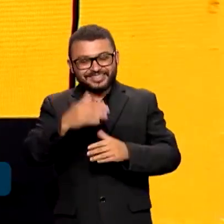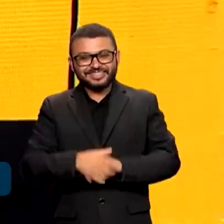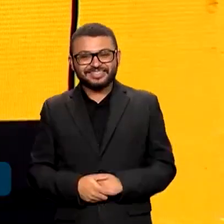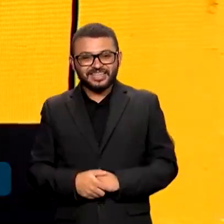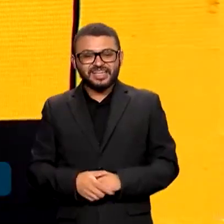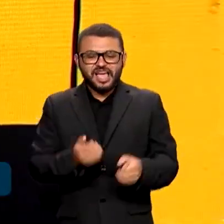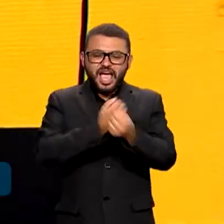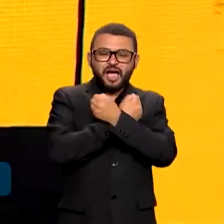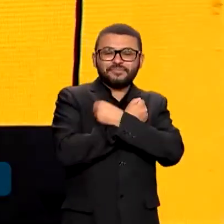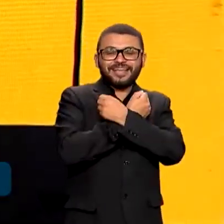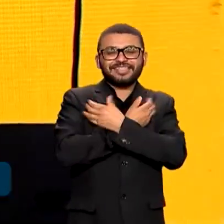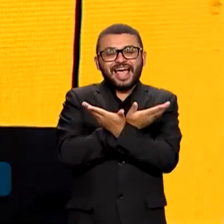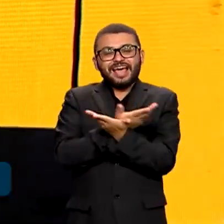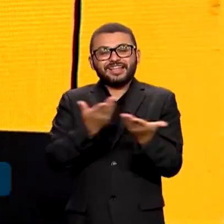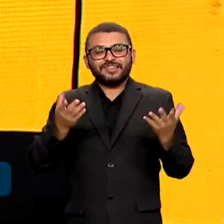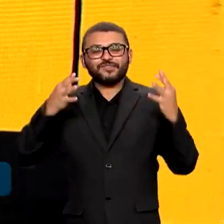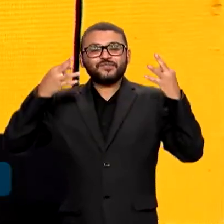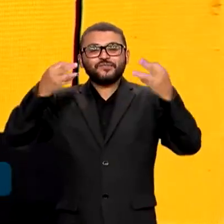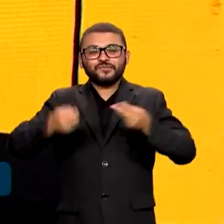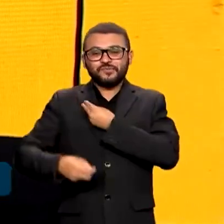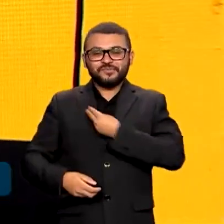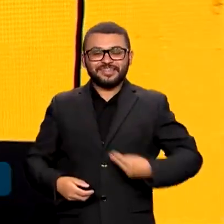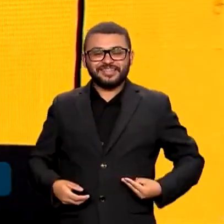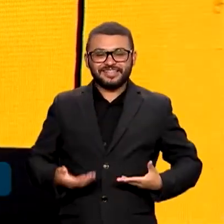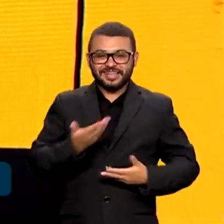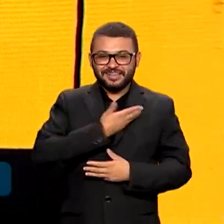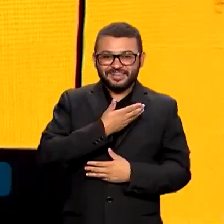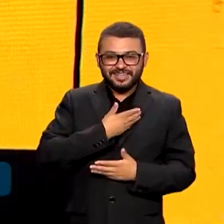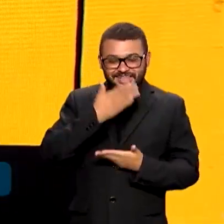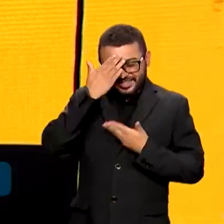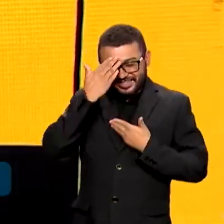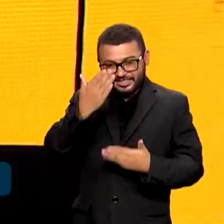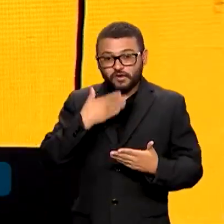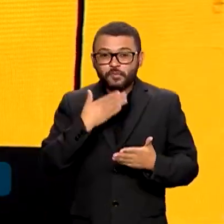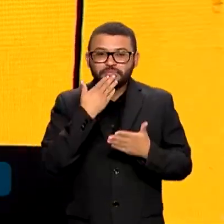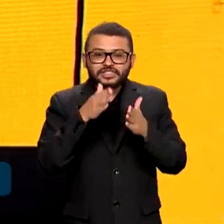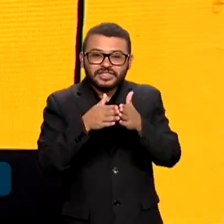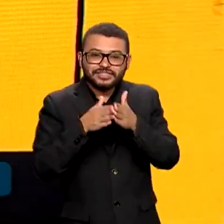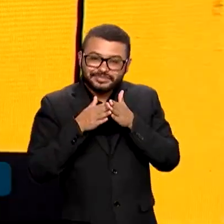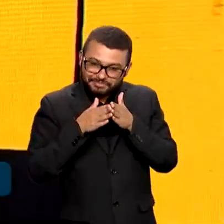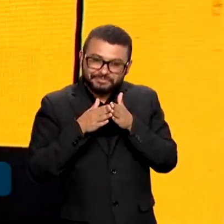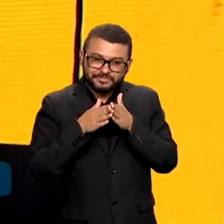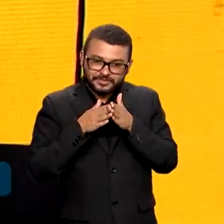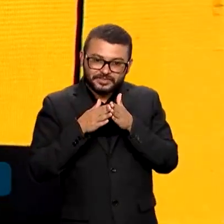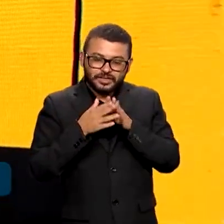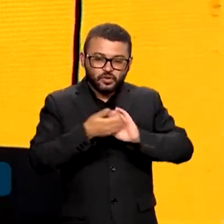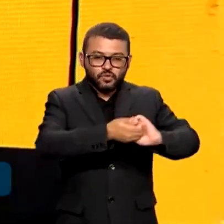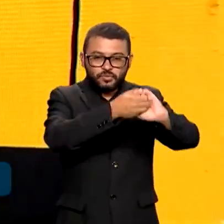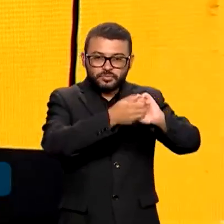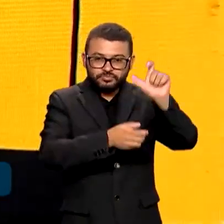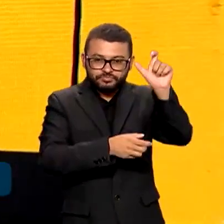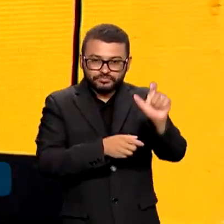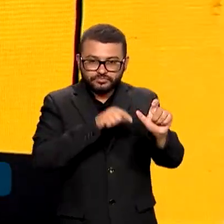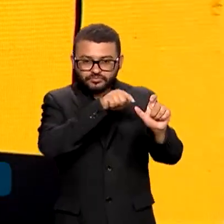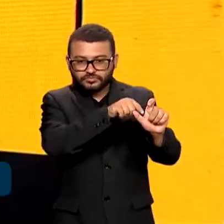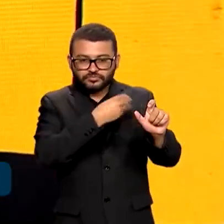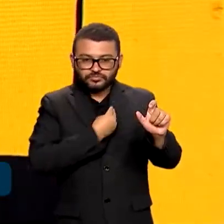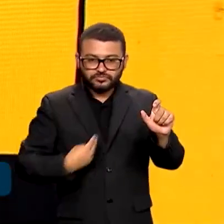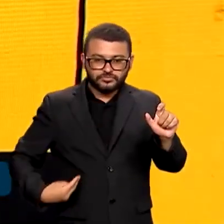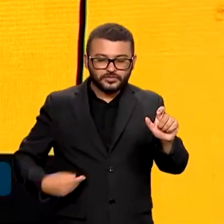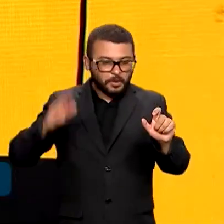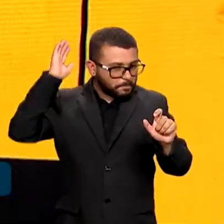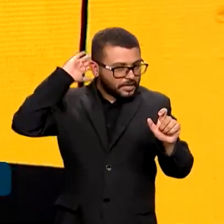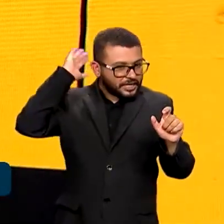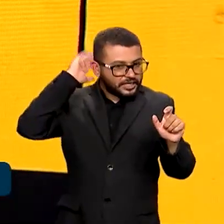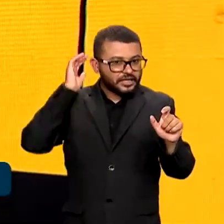os meus colegas ministros que estão aqui. E eu queria pedir licença a todos para cumprimentar no ministro